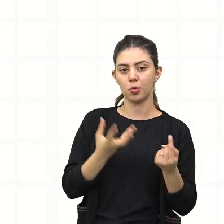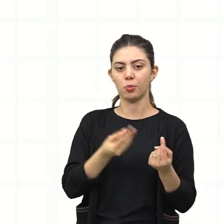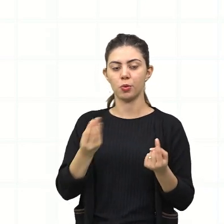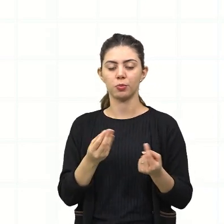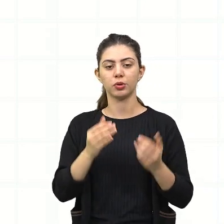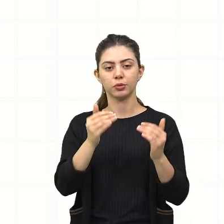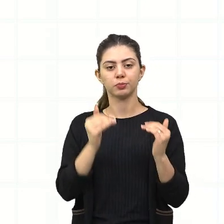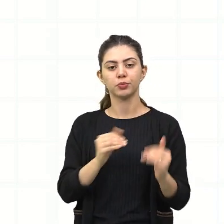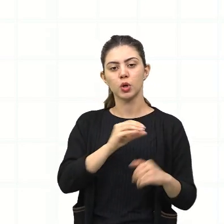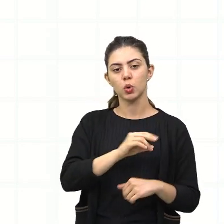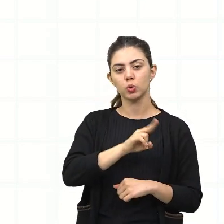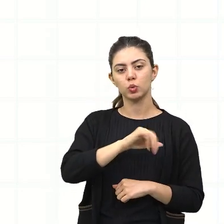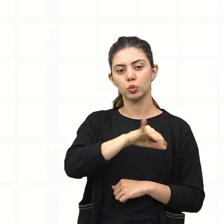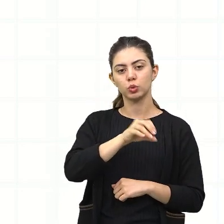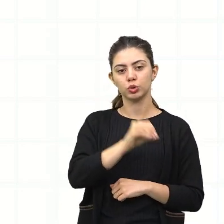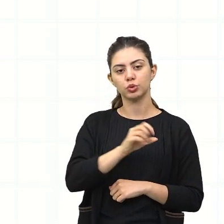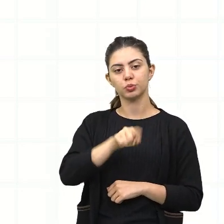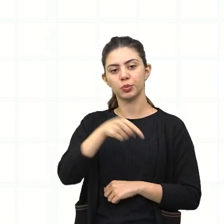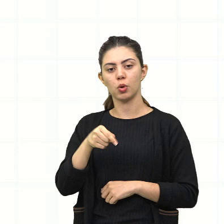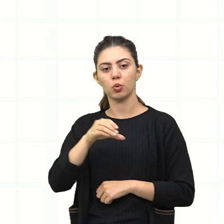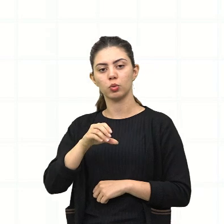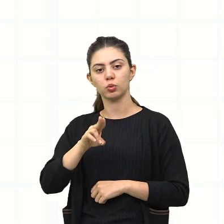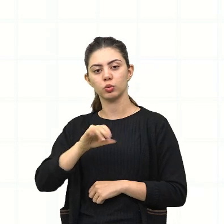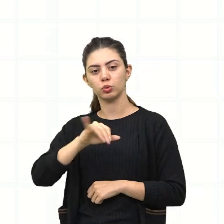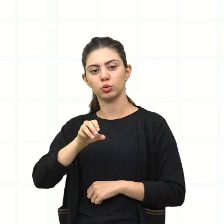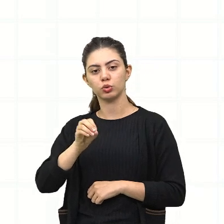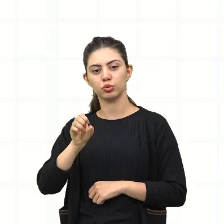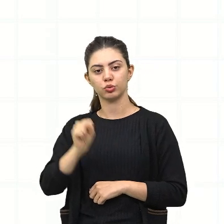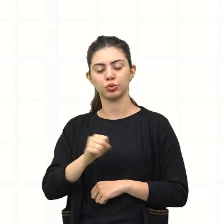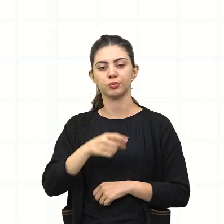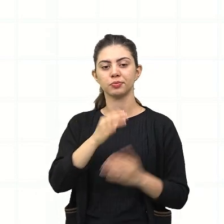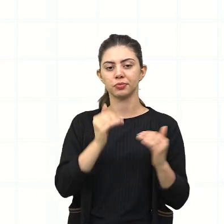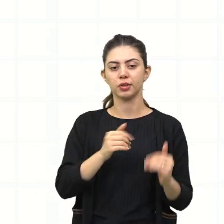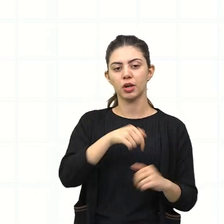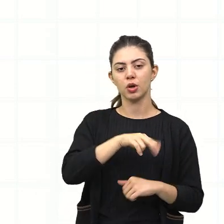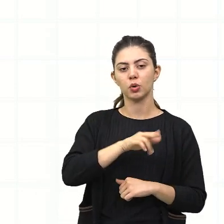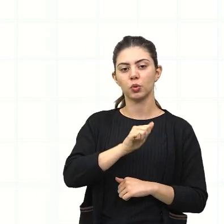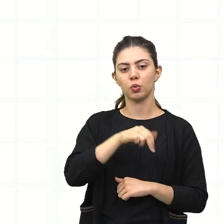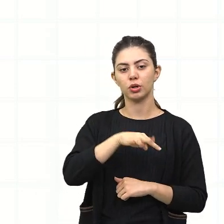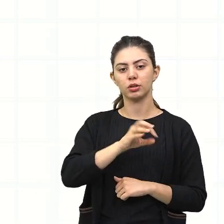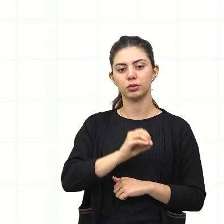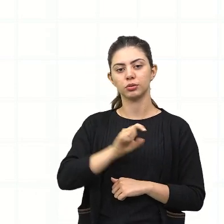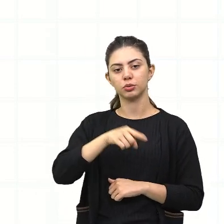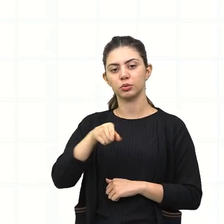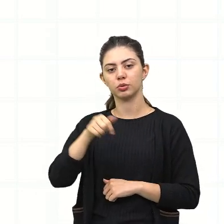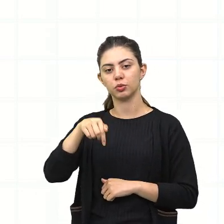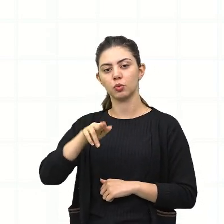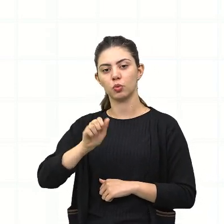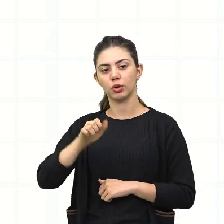masculino singular, cujos, masculino plural. Quanto, quantos, e aí no